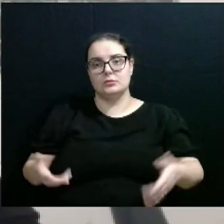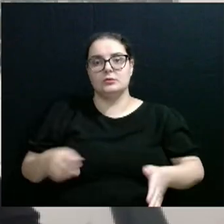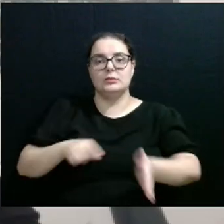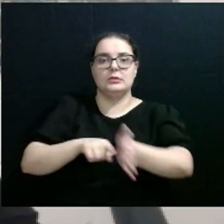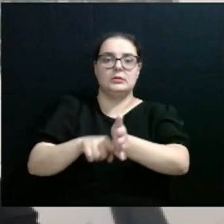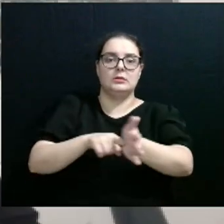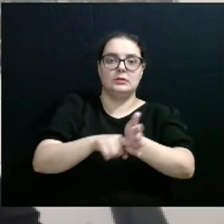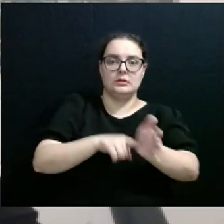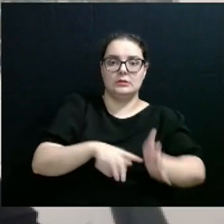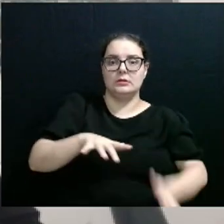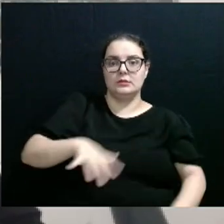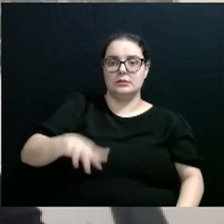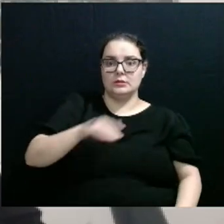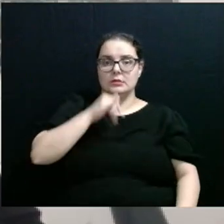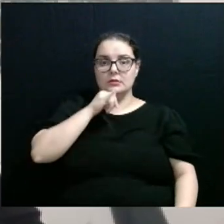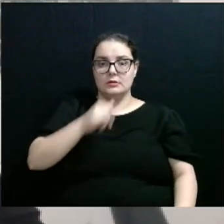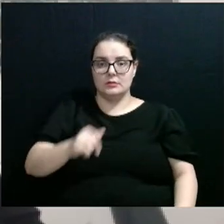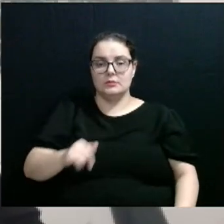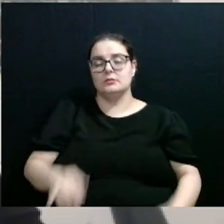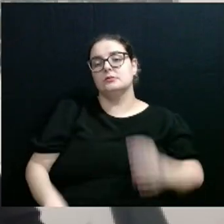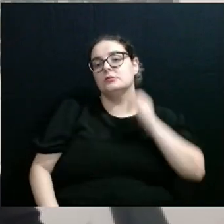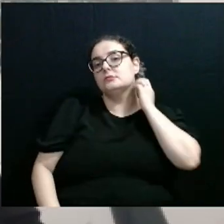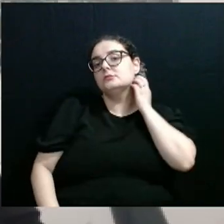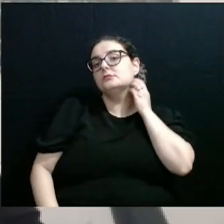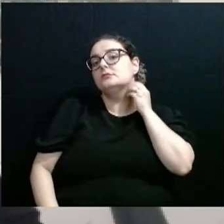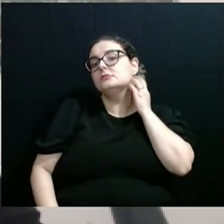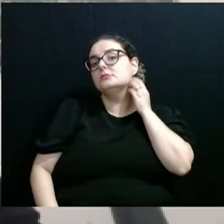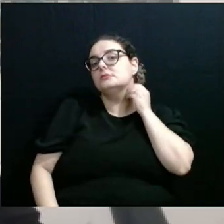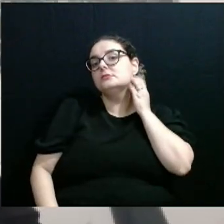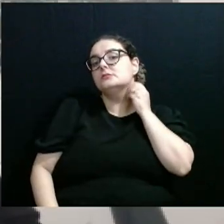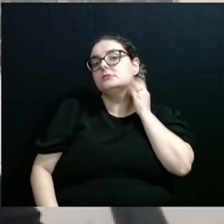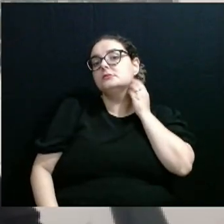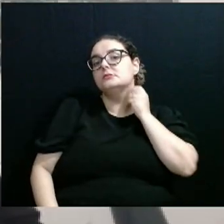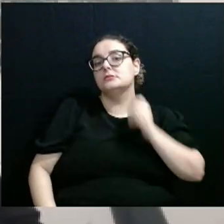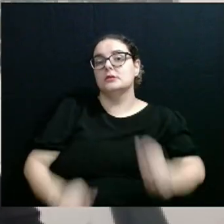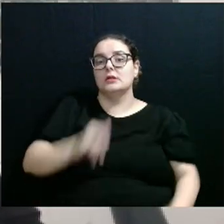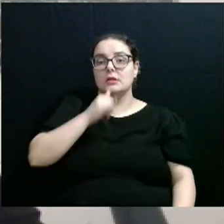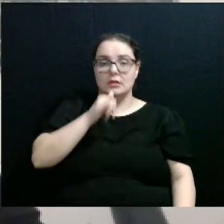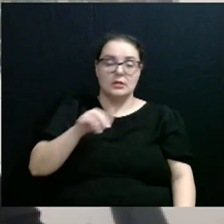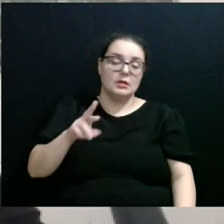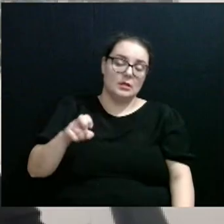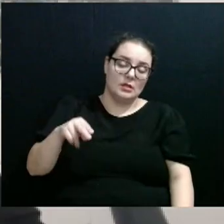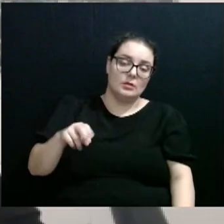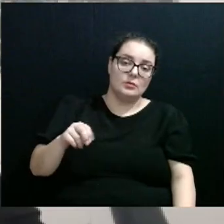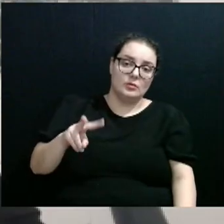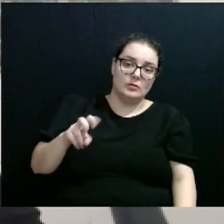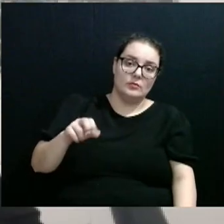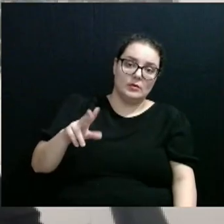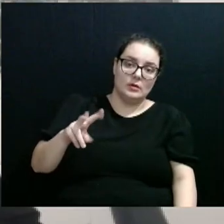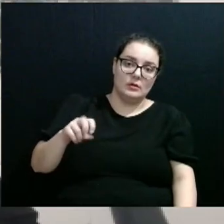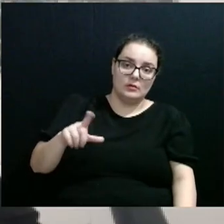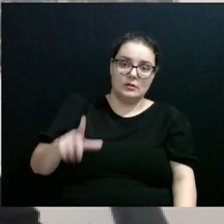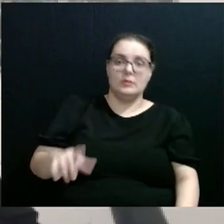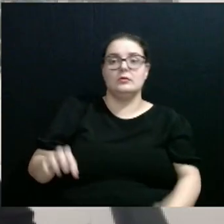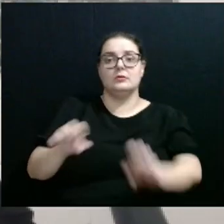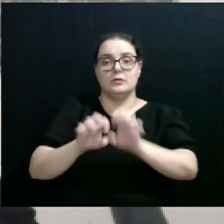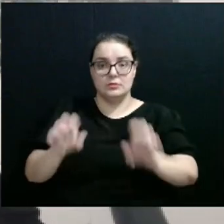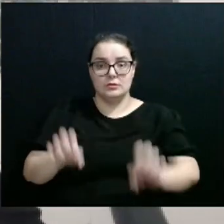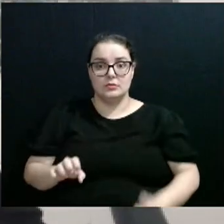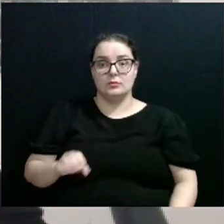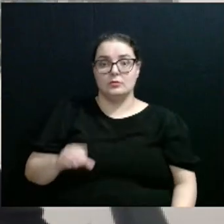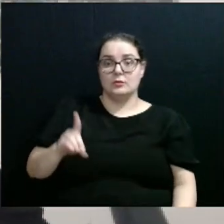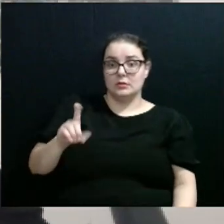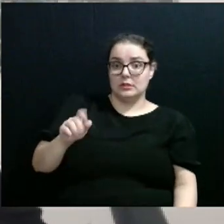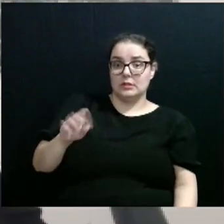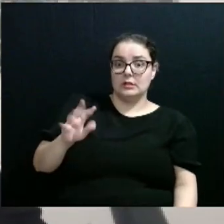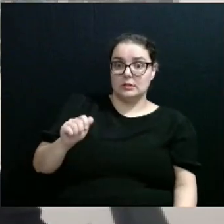área de energia, que estudam energias renováveis nessa questão da infraestrutura dos data centers, quando a gente pensa